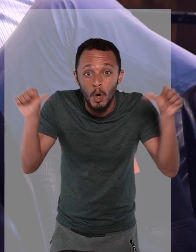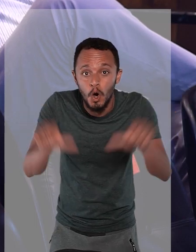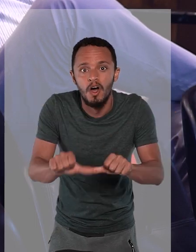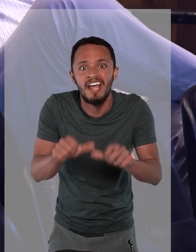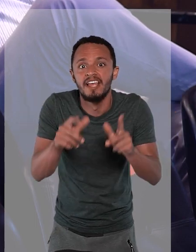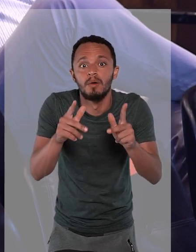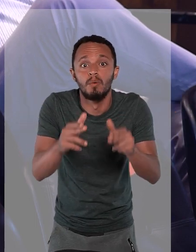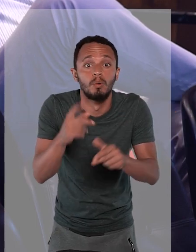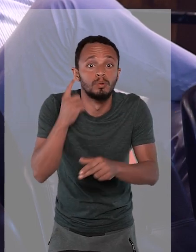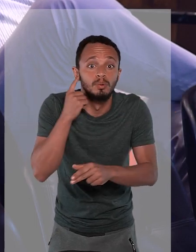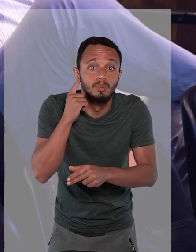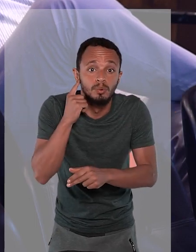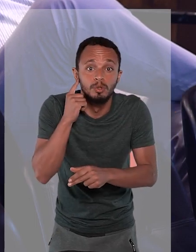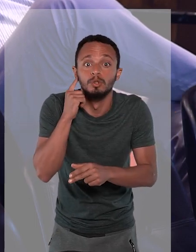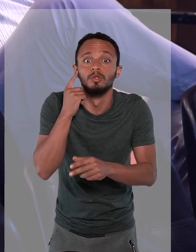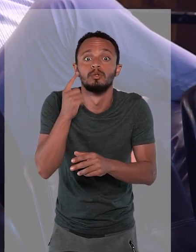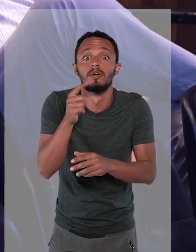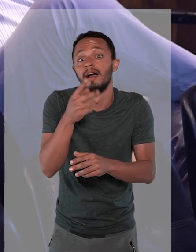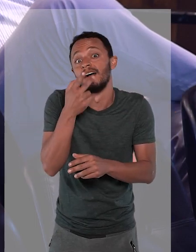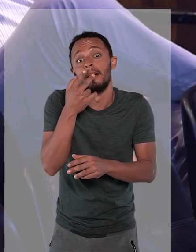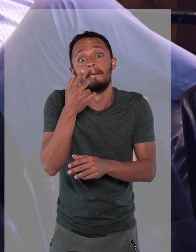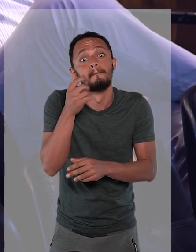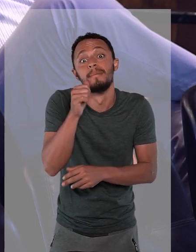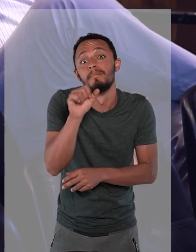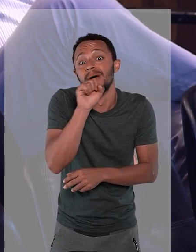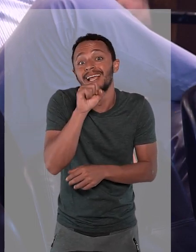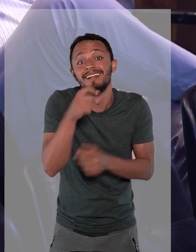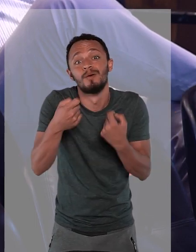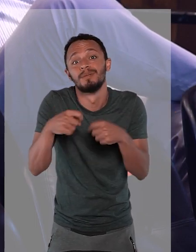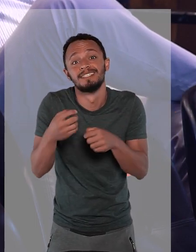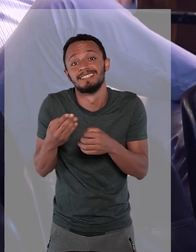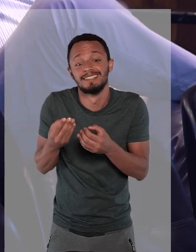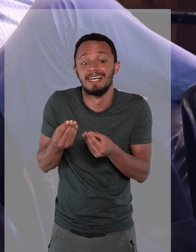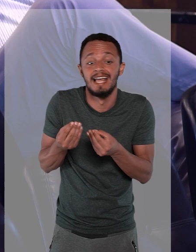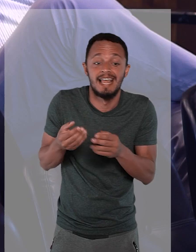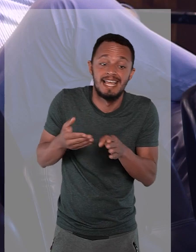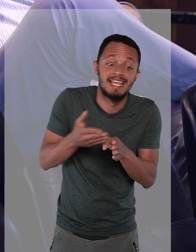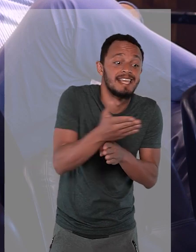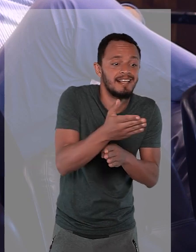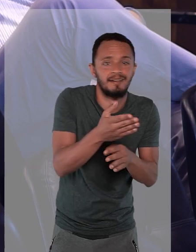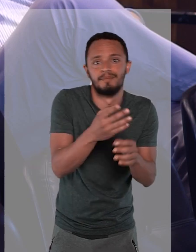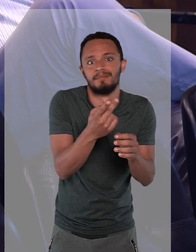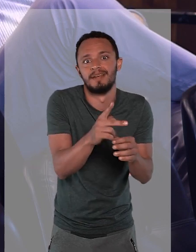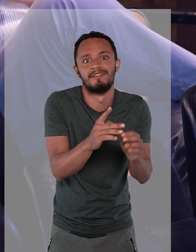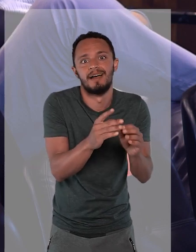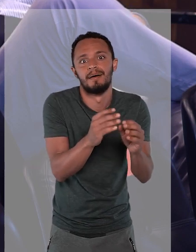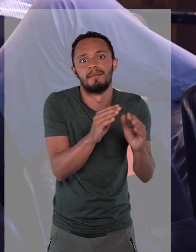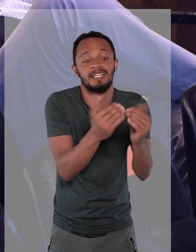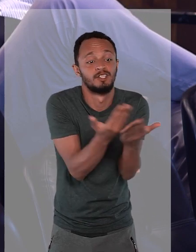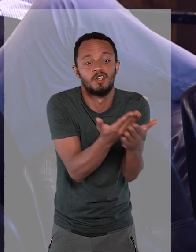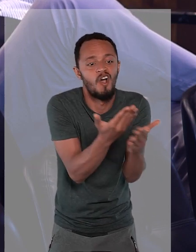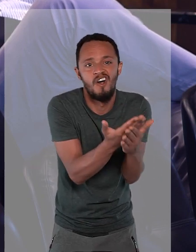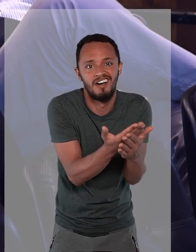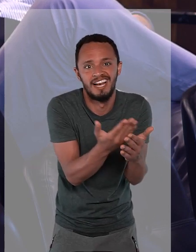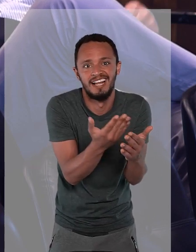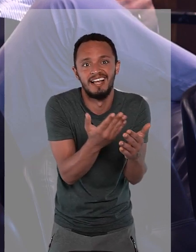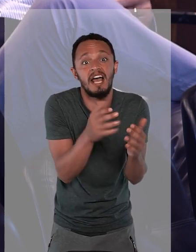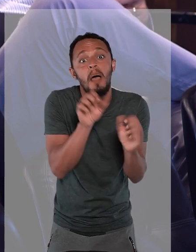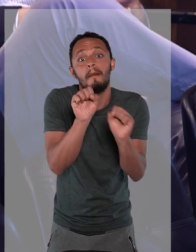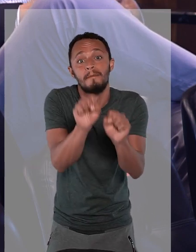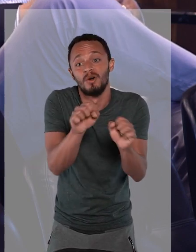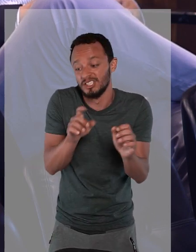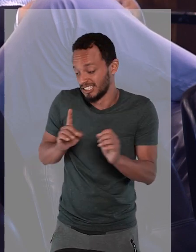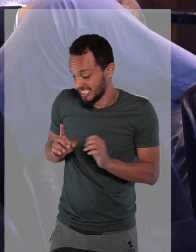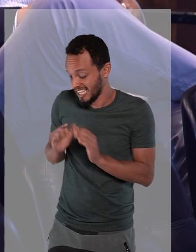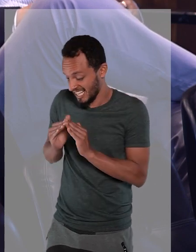fato disso ter sido levantado e o Congresso está se ocupando com tanto assunto grave para